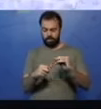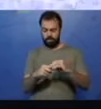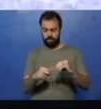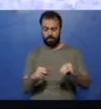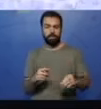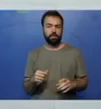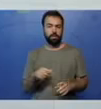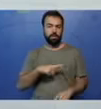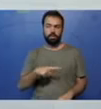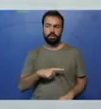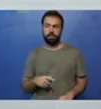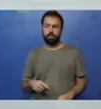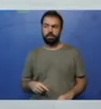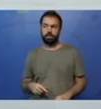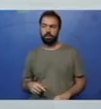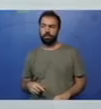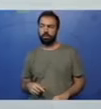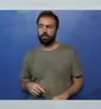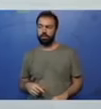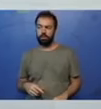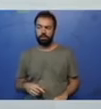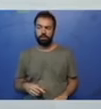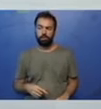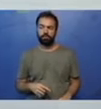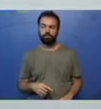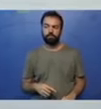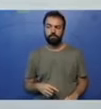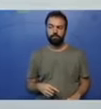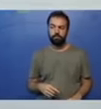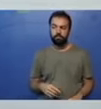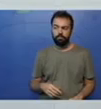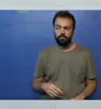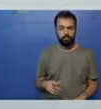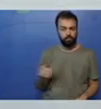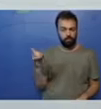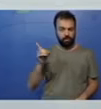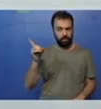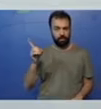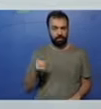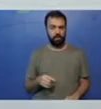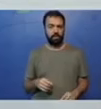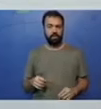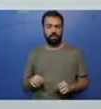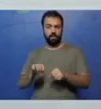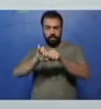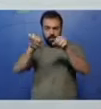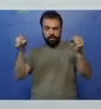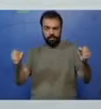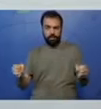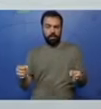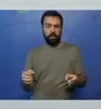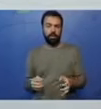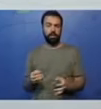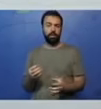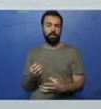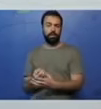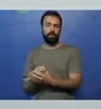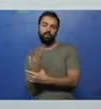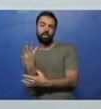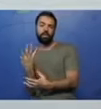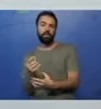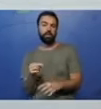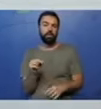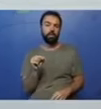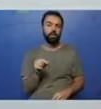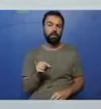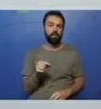Bom, sistema de classificação dos seres vivos. Um sistema de classificação utilizado até hoje foi proposto